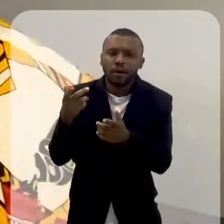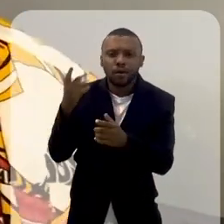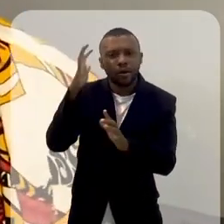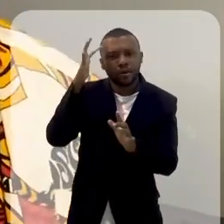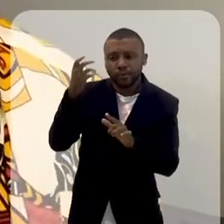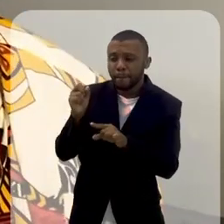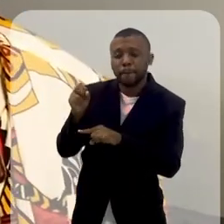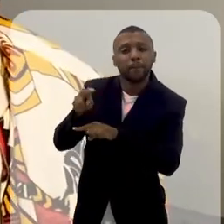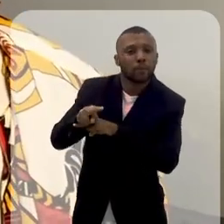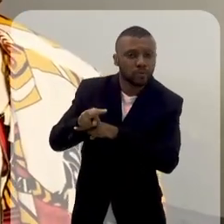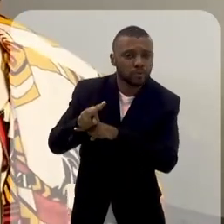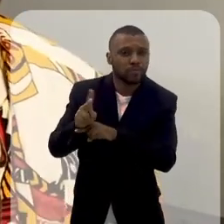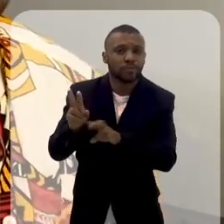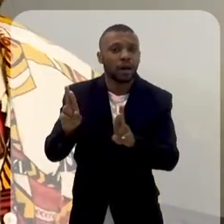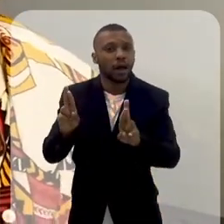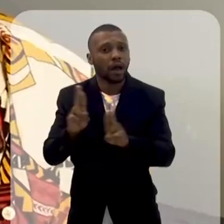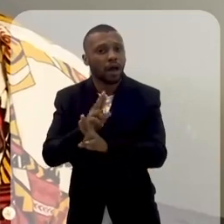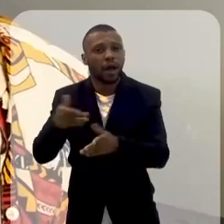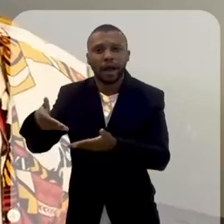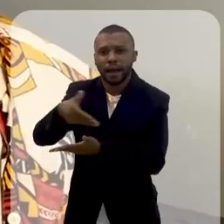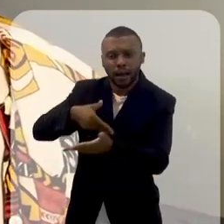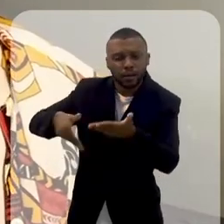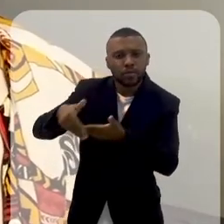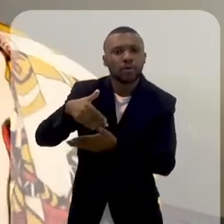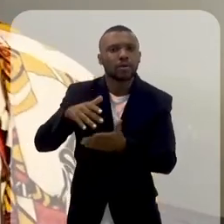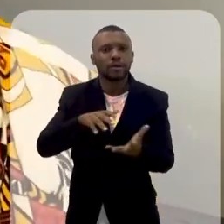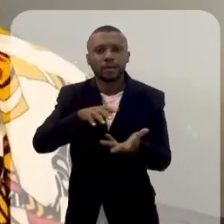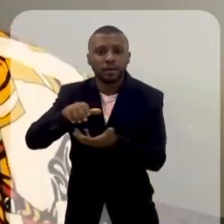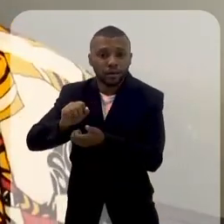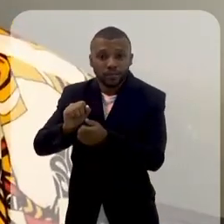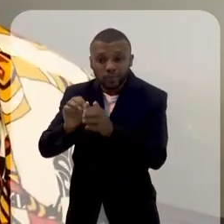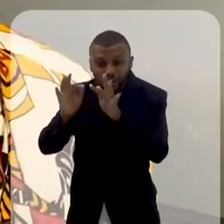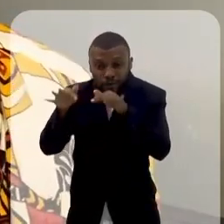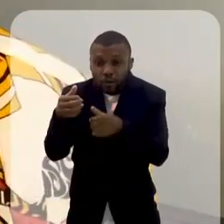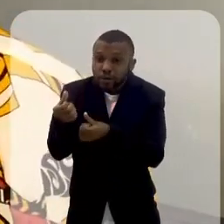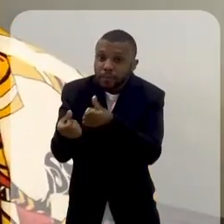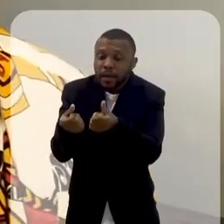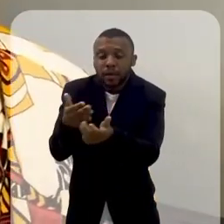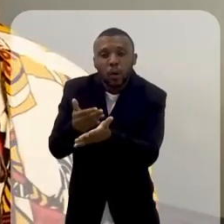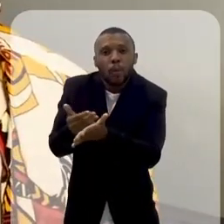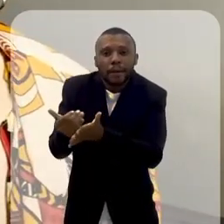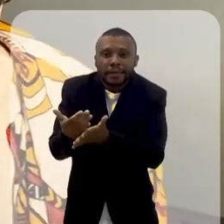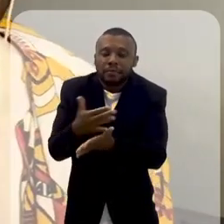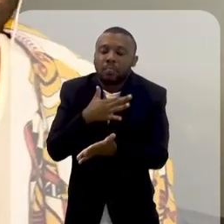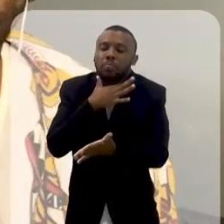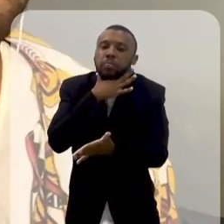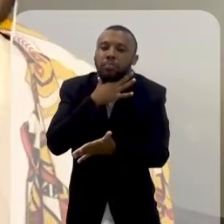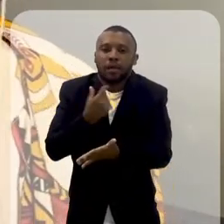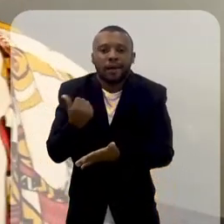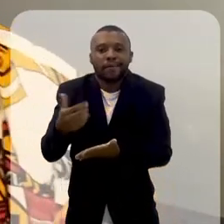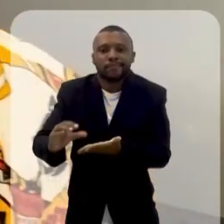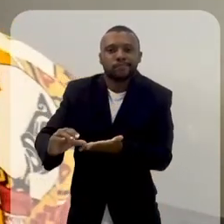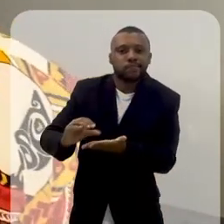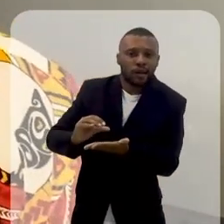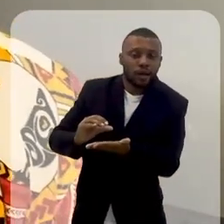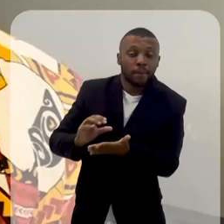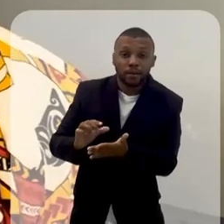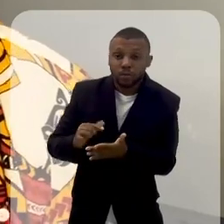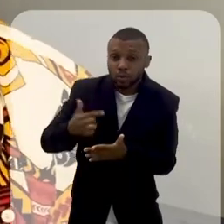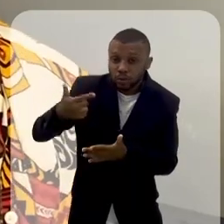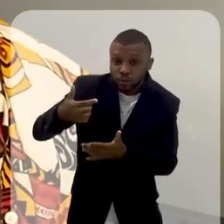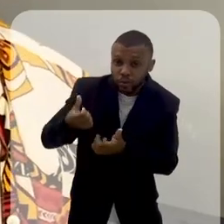aí eu vou fazer relações internacionais. No segundo semestre começa a apertar de novo a verba, porque eu não tenho como trabalhar e fazer